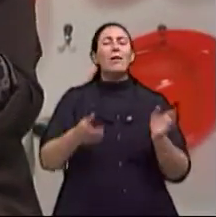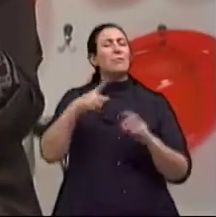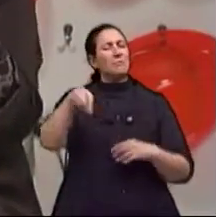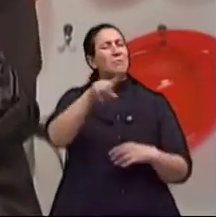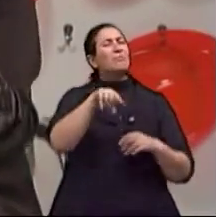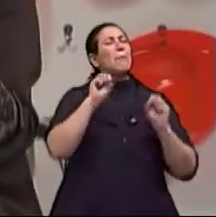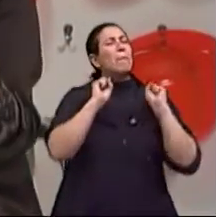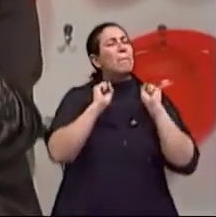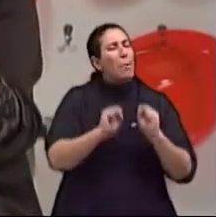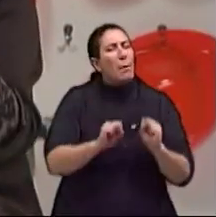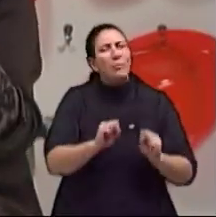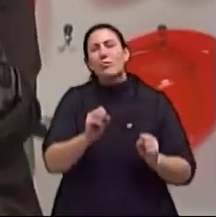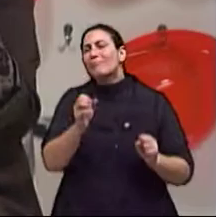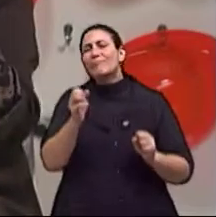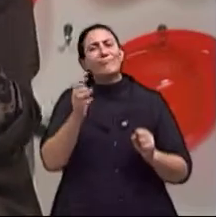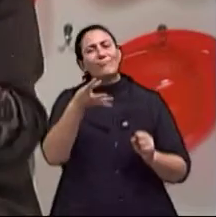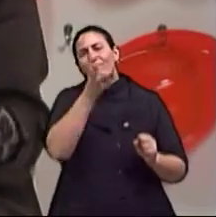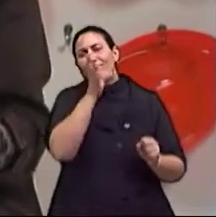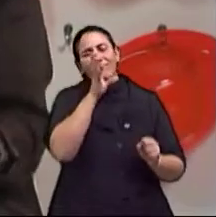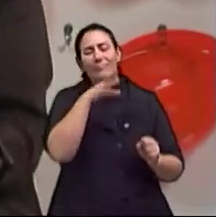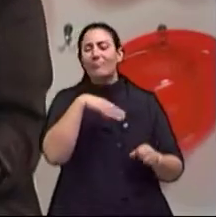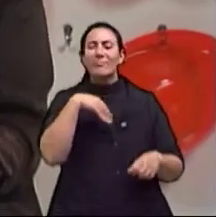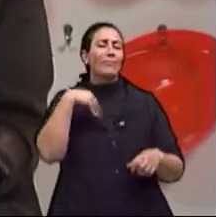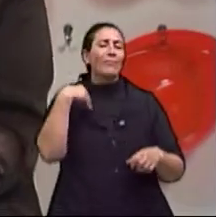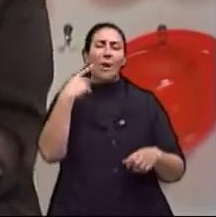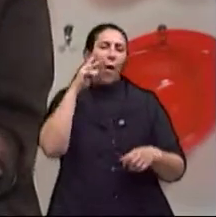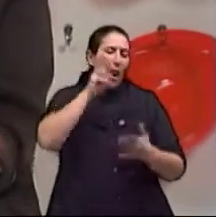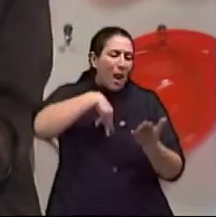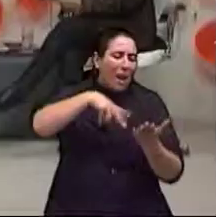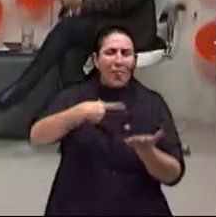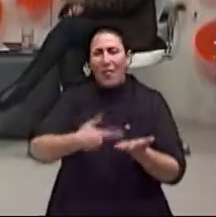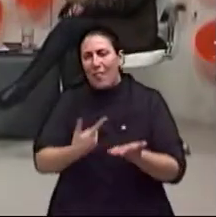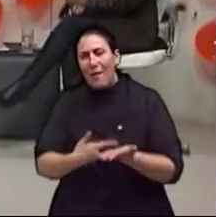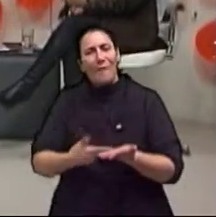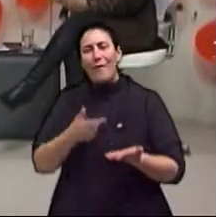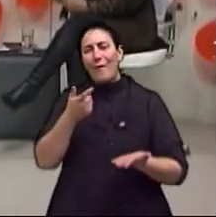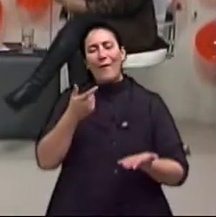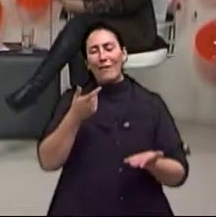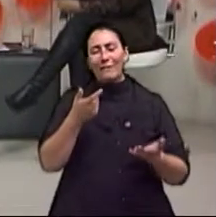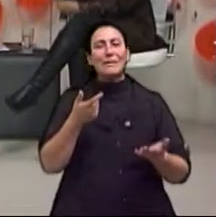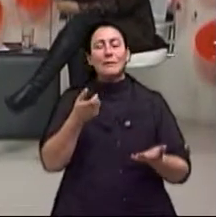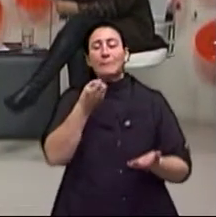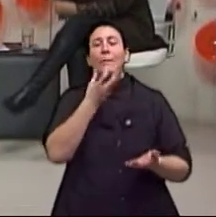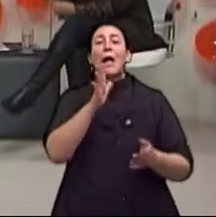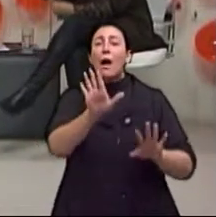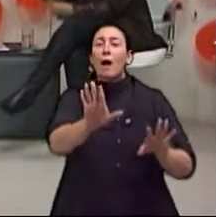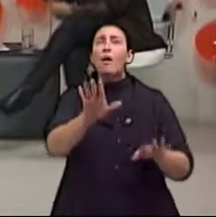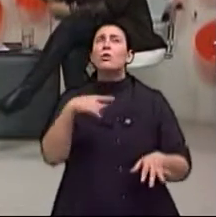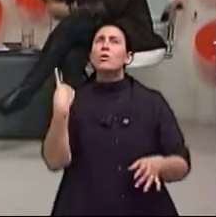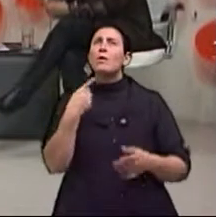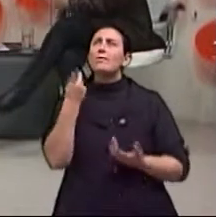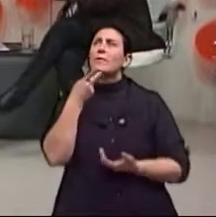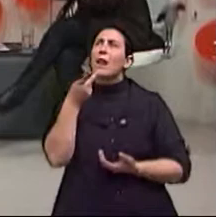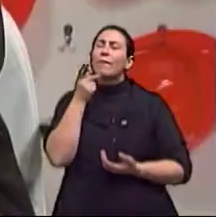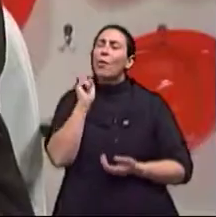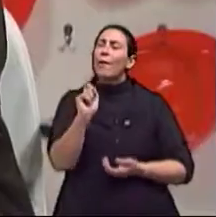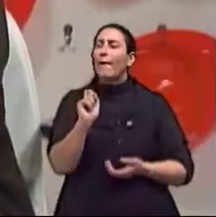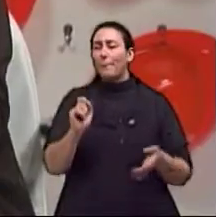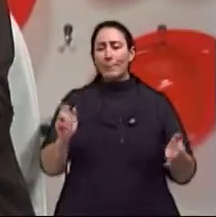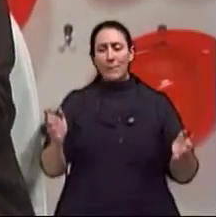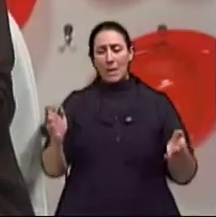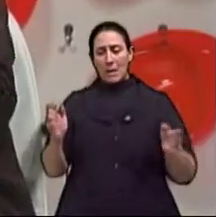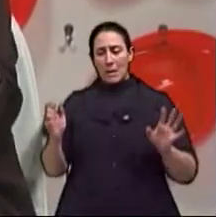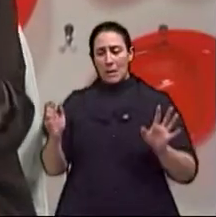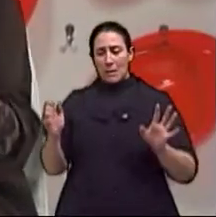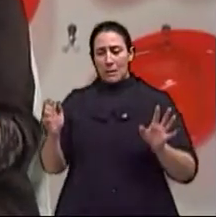vocês vão poder ela vai contar vocês vão poder ler um livro exatamente sobre isso né mas a gente falava que exatamente dessa